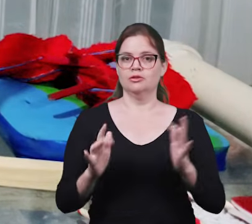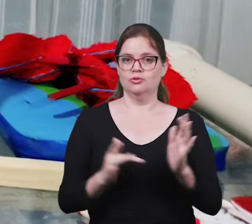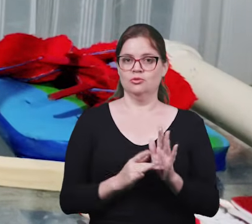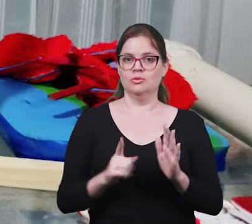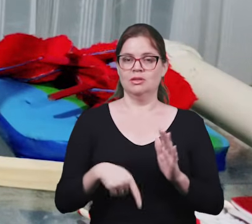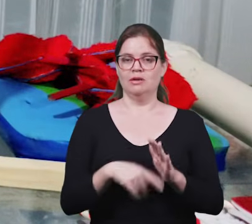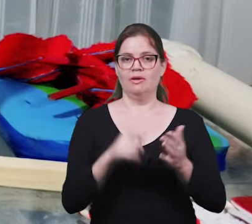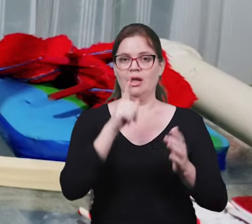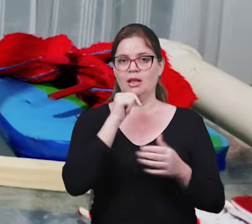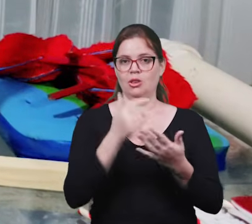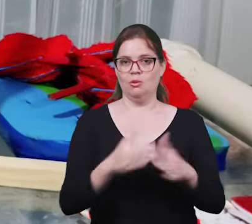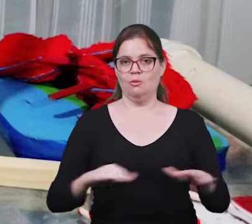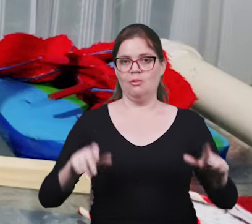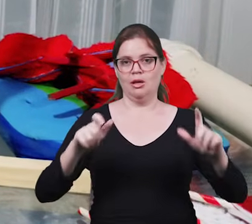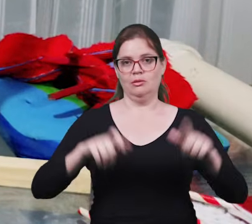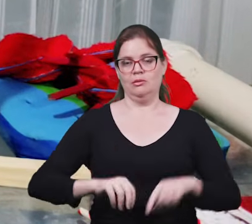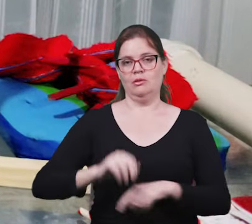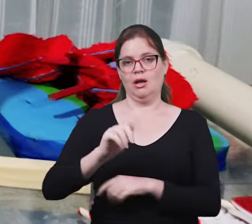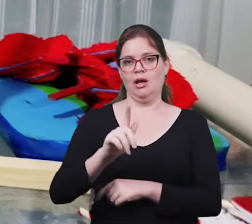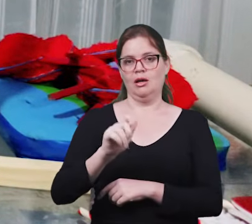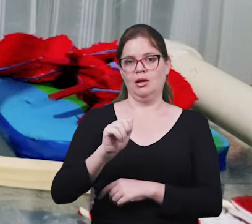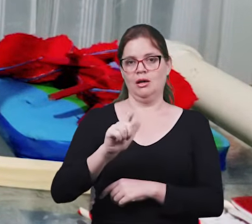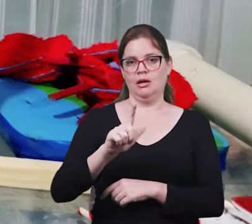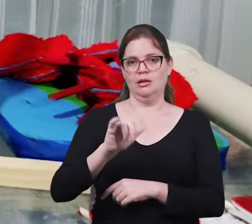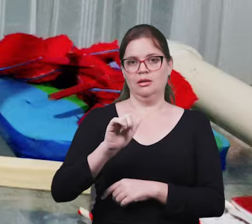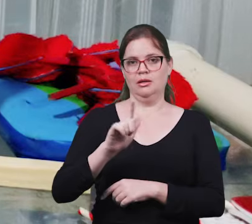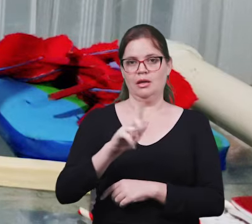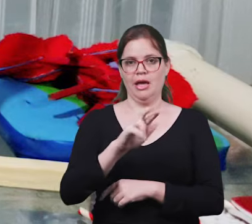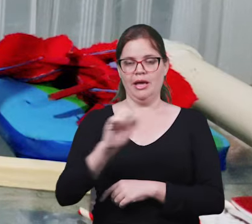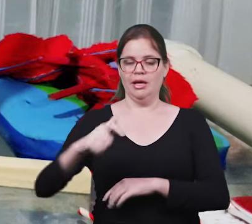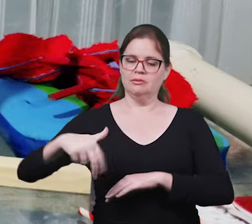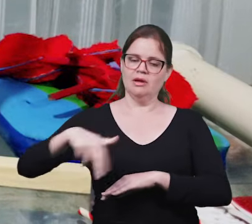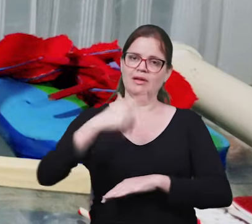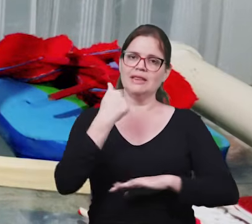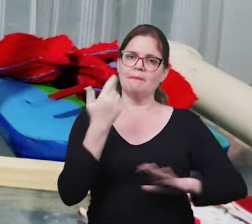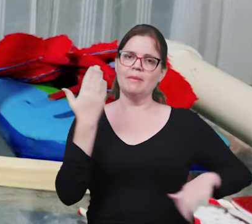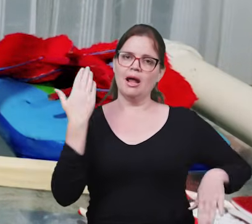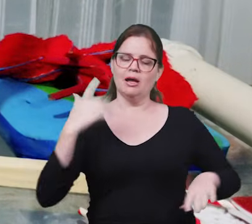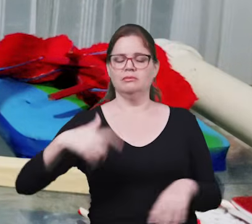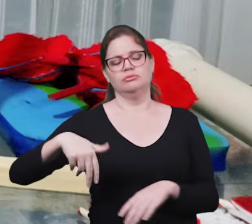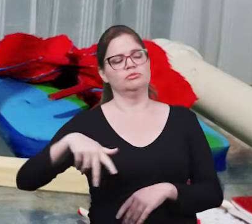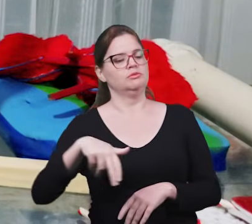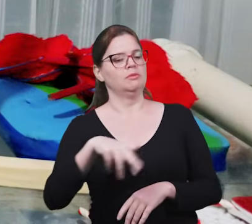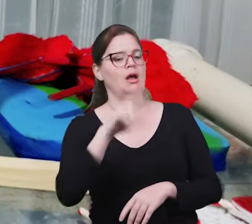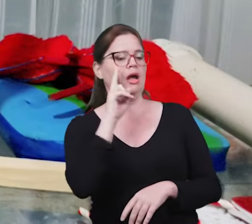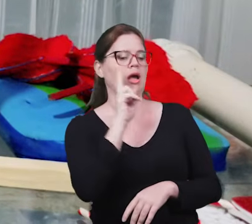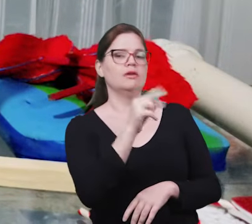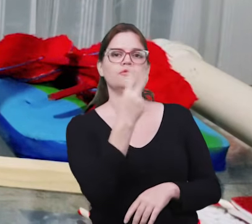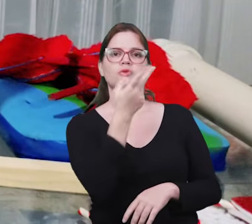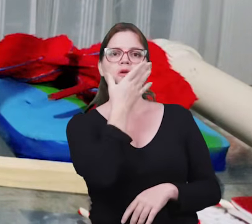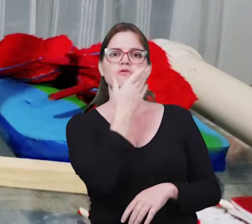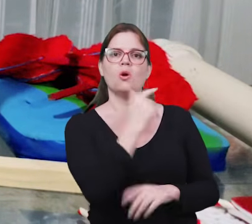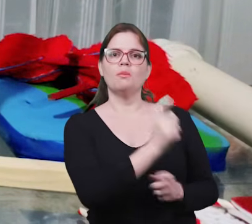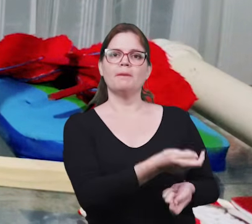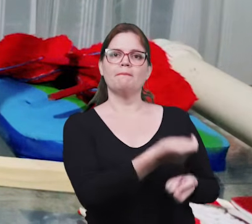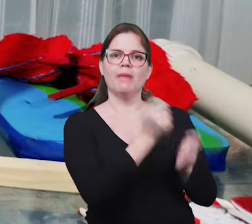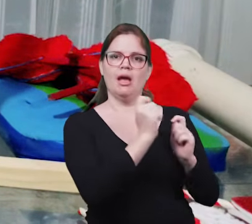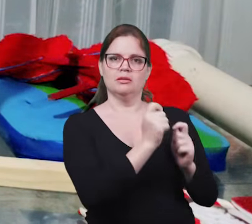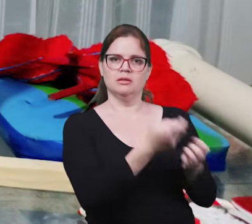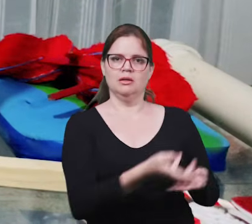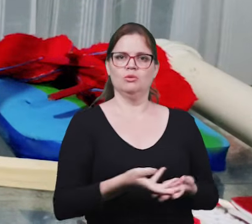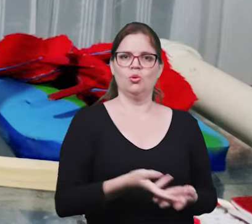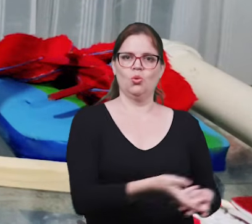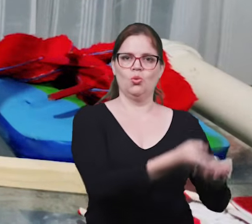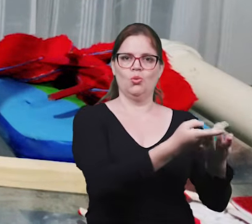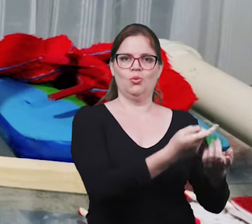da Galileia. E ali haviam 2 homens. Eles eram pescadores. Como eu estou usando o nível